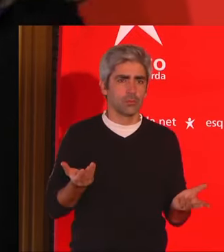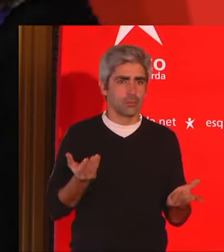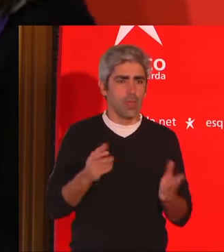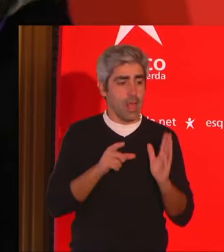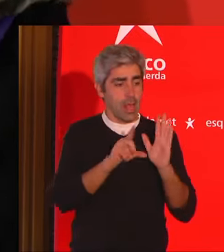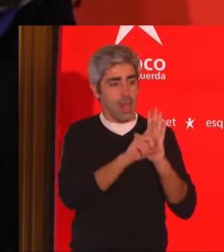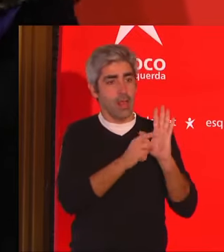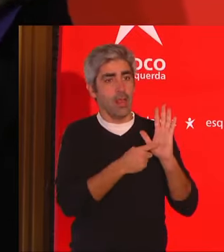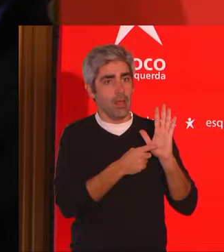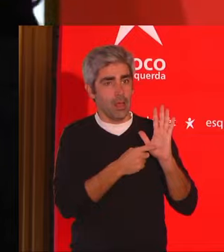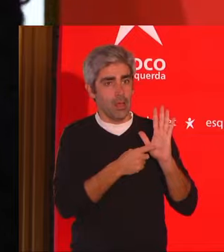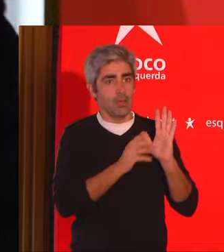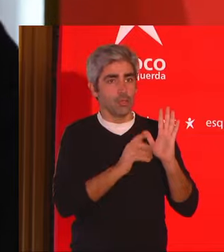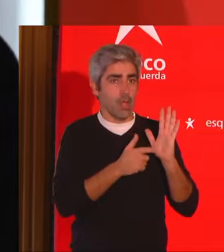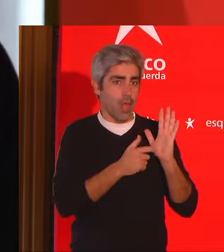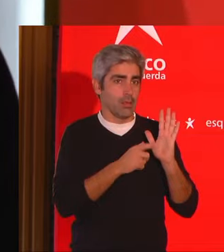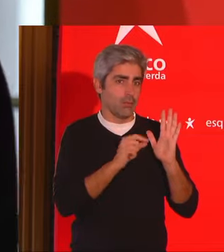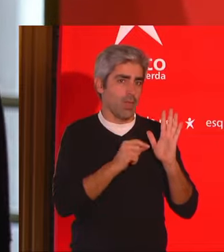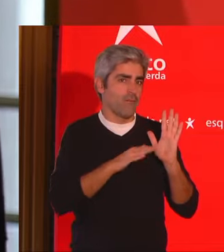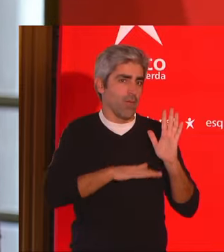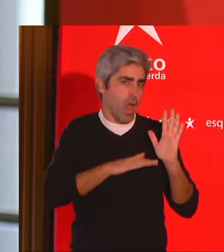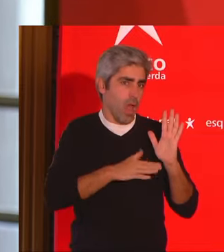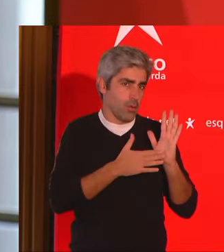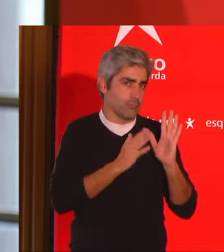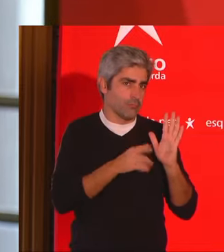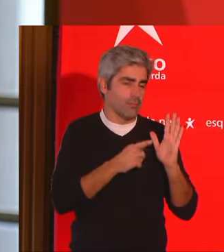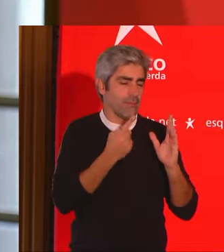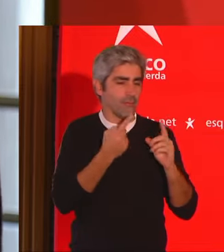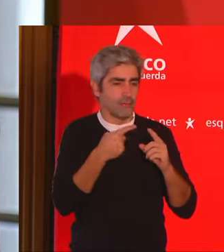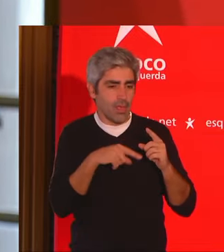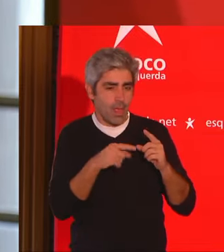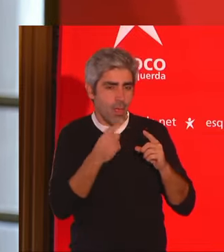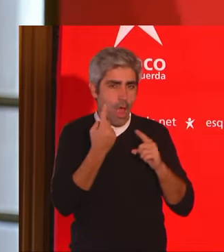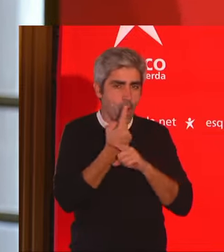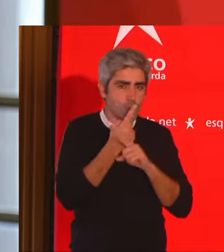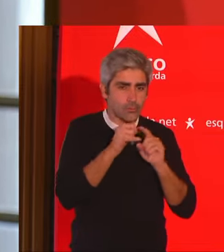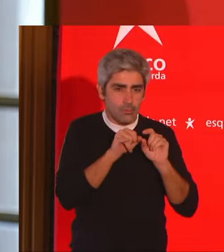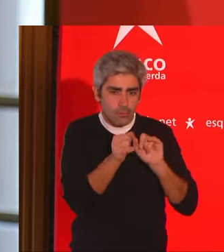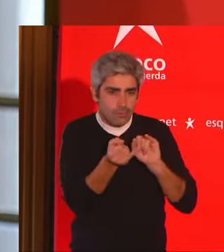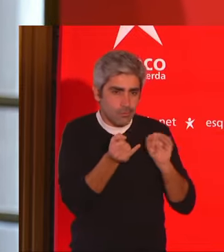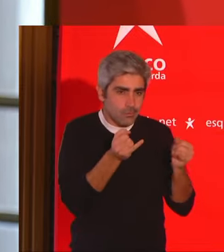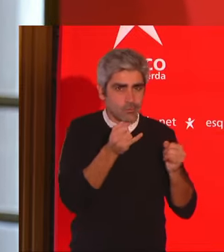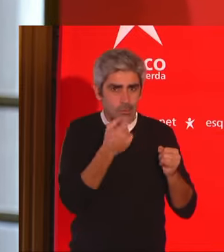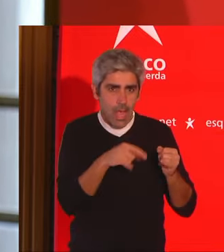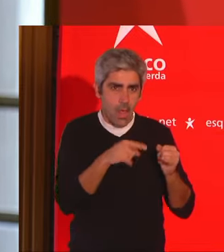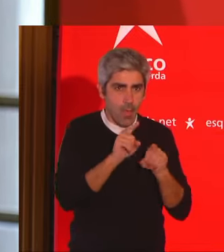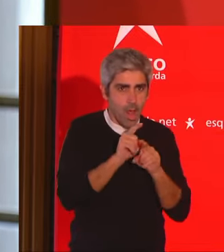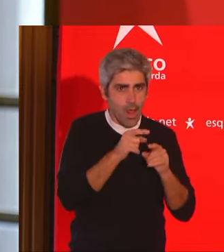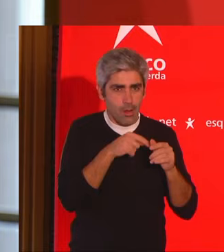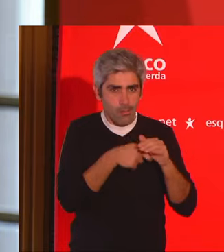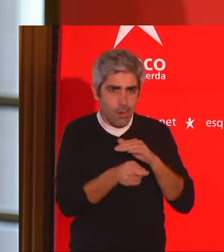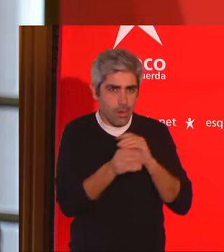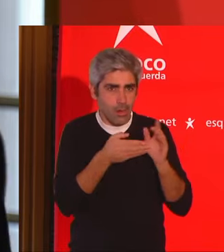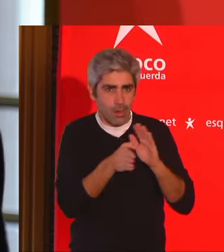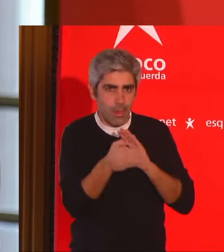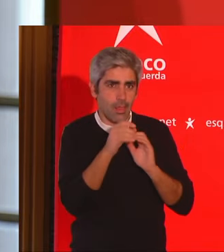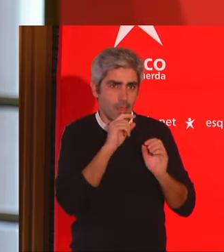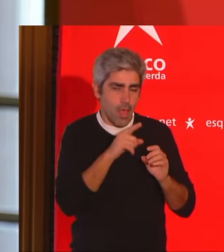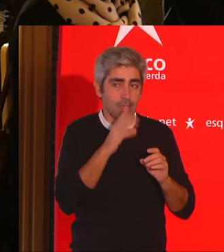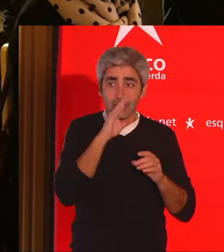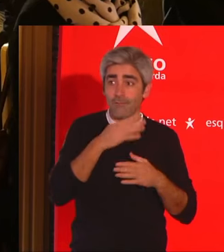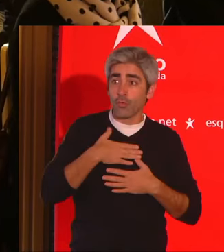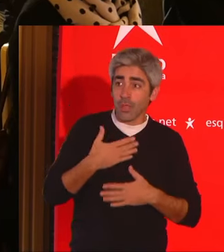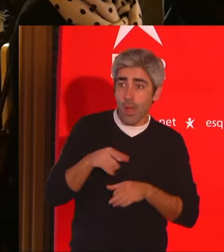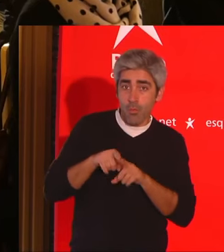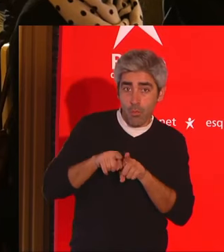a lei é em si frouxa e cheia de alçapões e não é por acaso, mesmo assim, se houvesse vontade política e houvesse